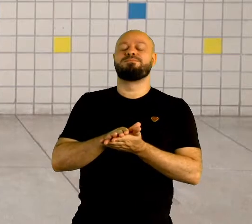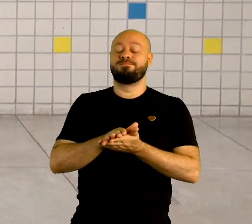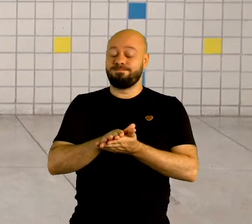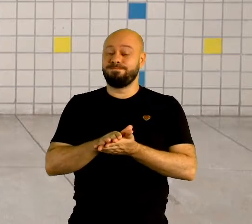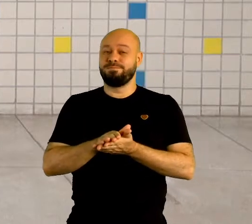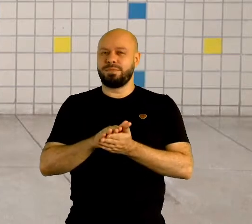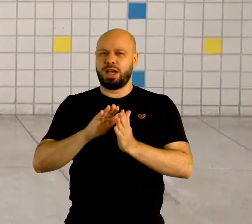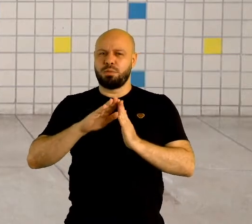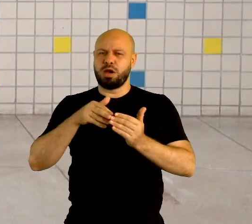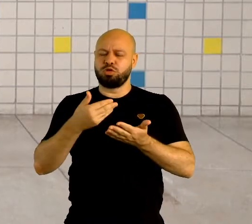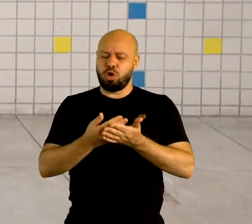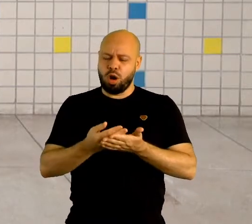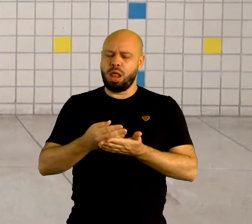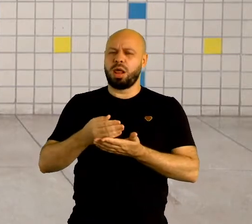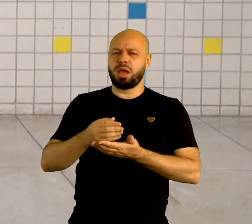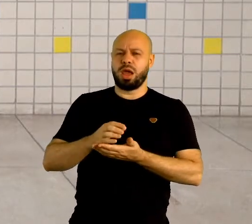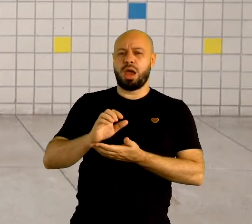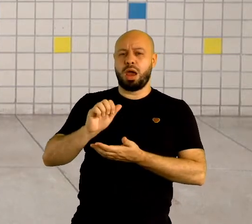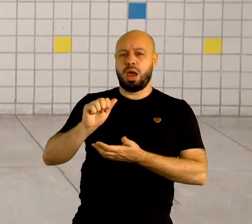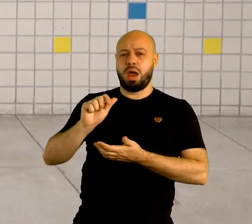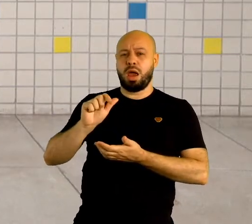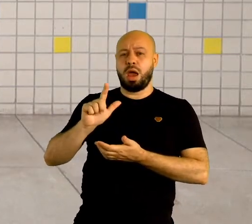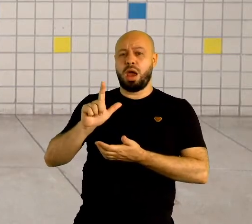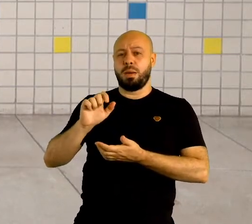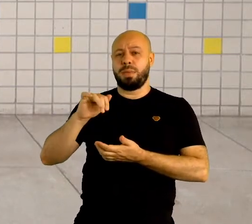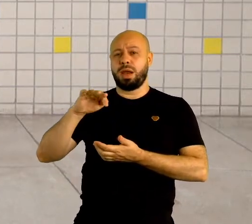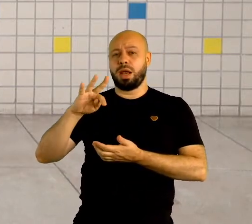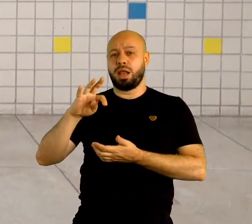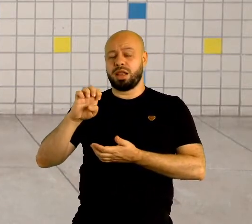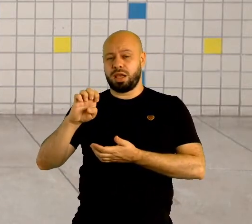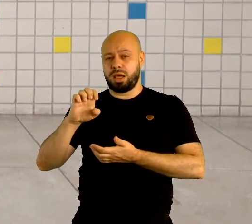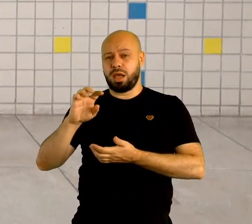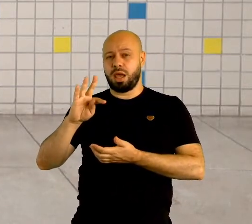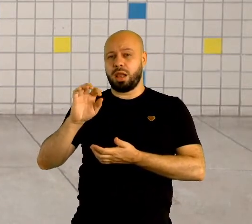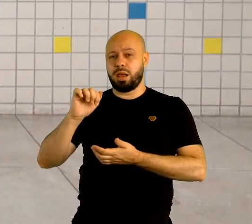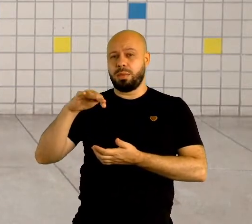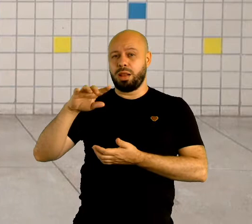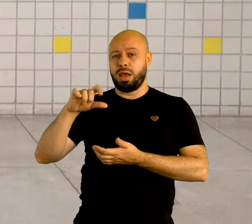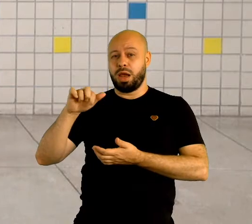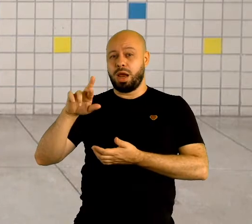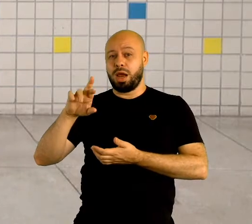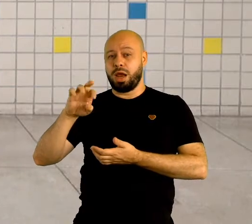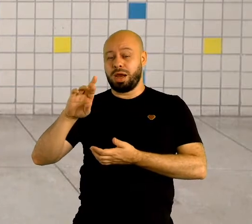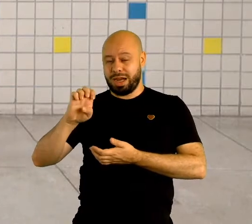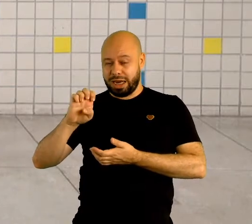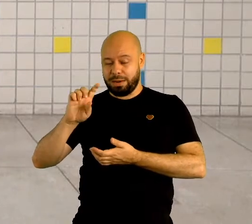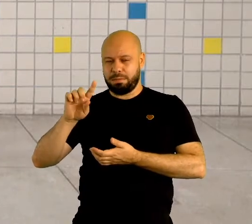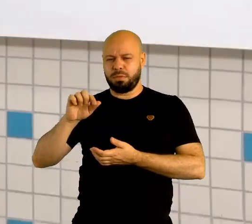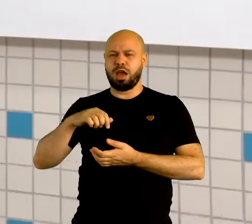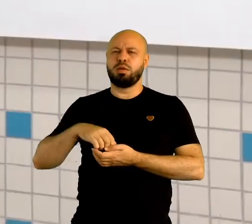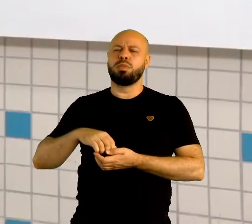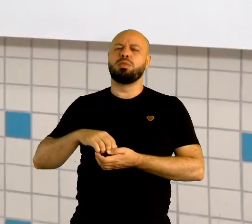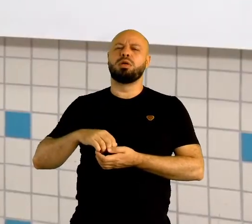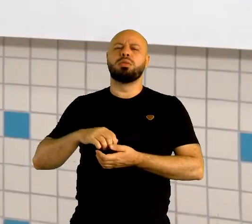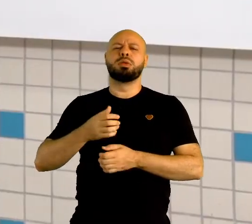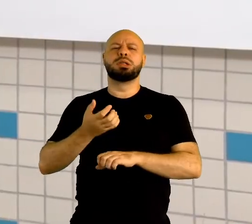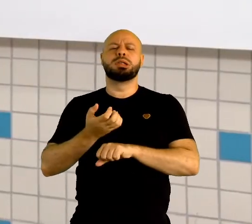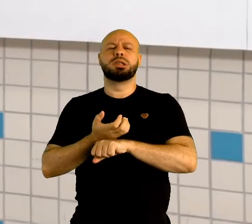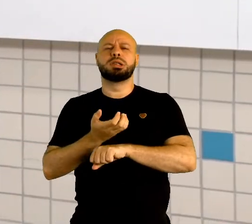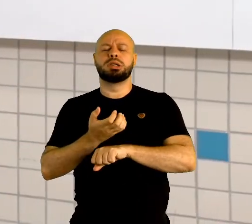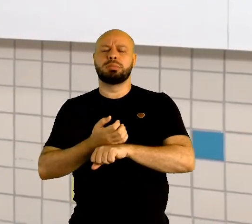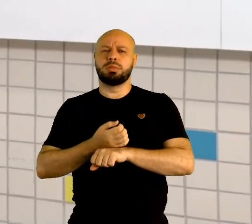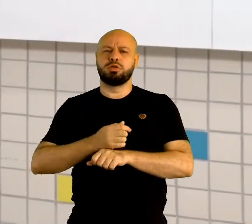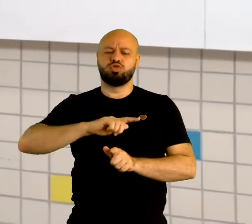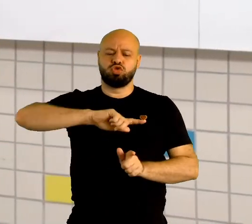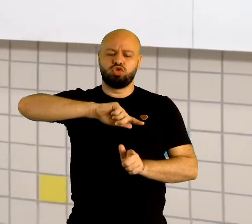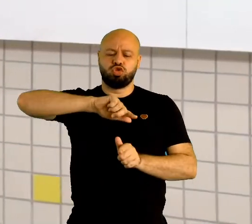ETI Almirante Tamandaré. A nossa aula hoje é do componente curricular de Geografia. Na aula passada,